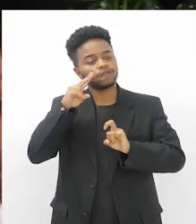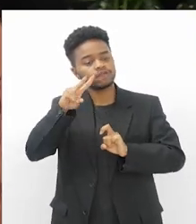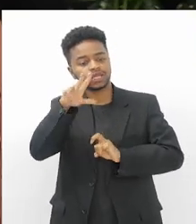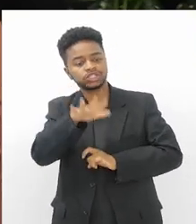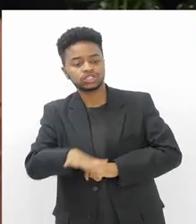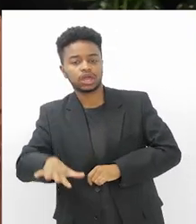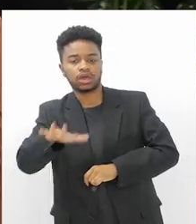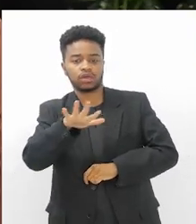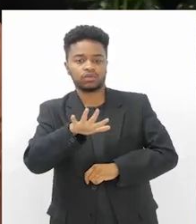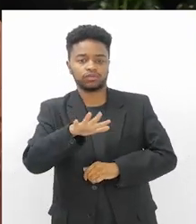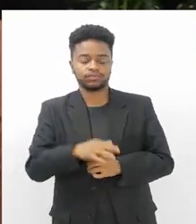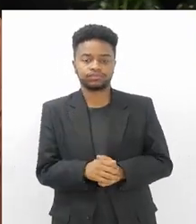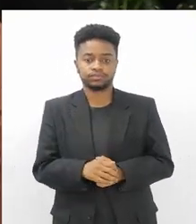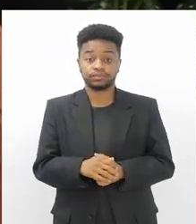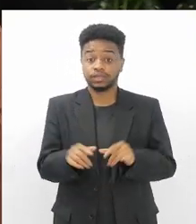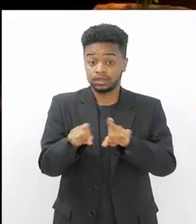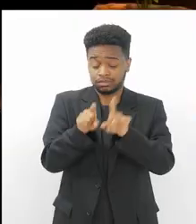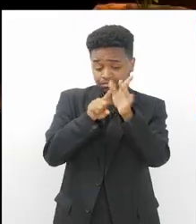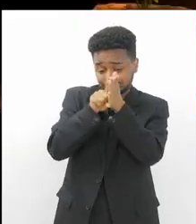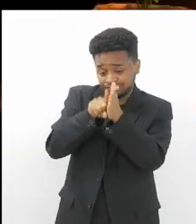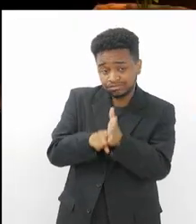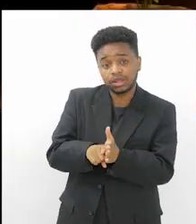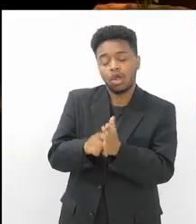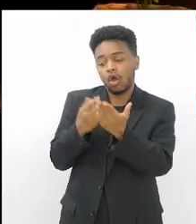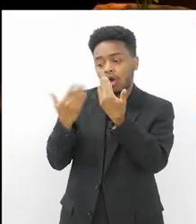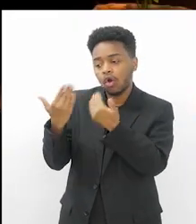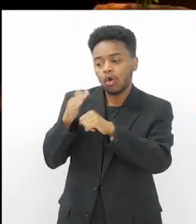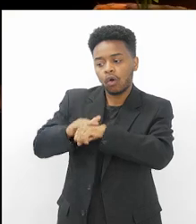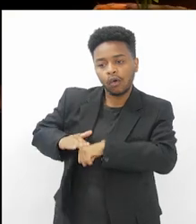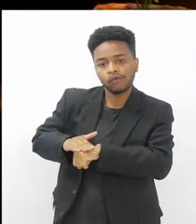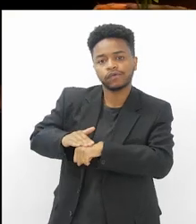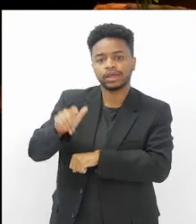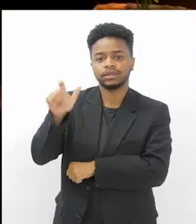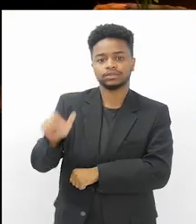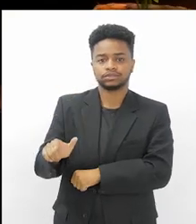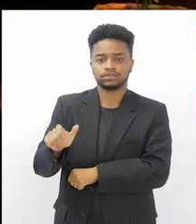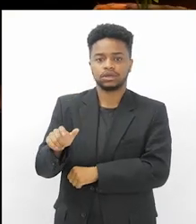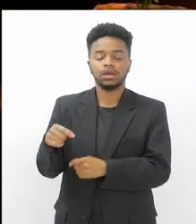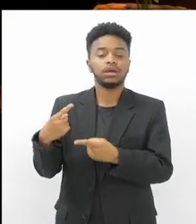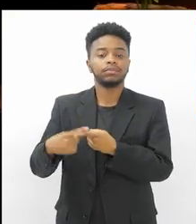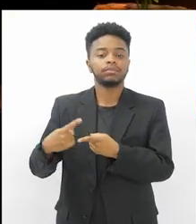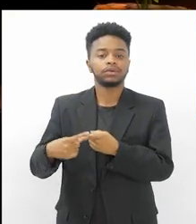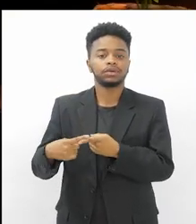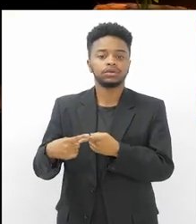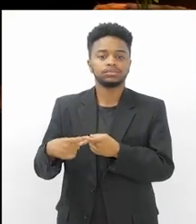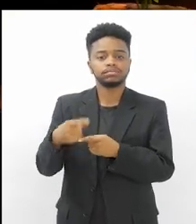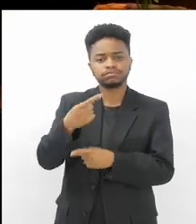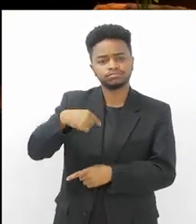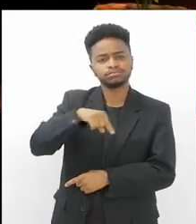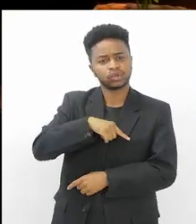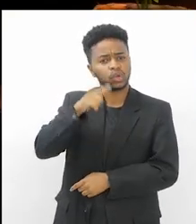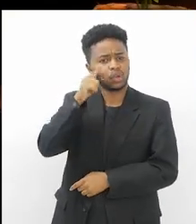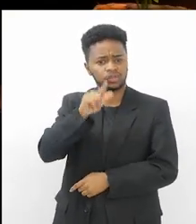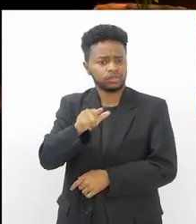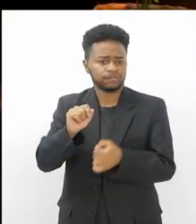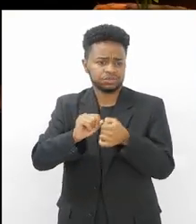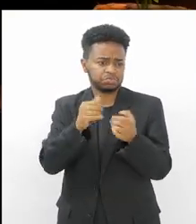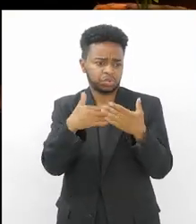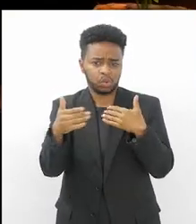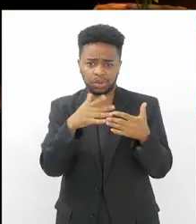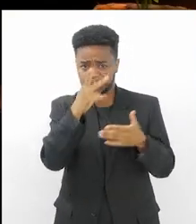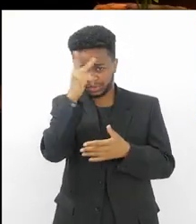médico que olhe para um todo, né? Exatamente, e que examine o paciente, que converse com o paciente. Porque você